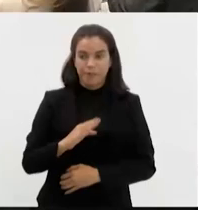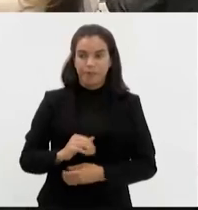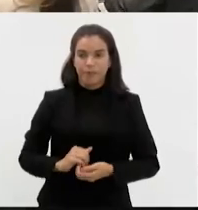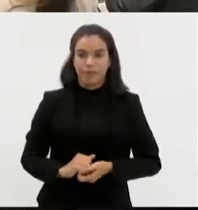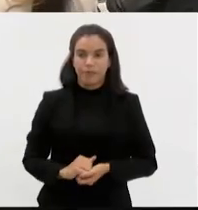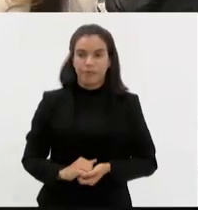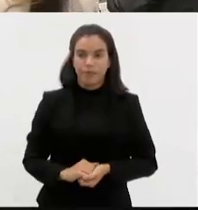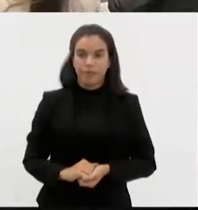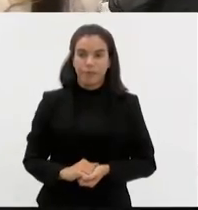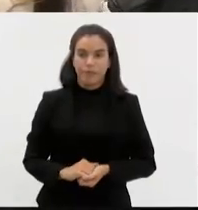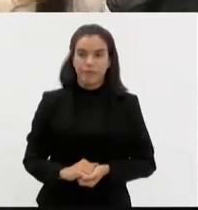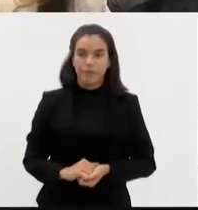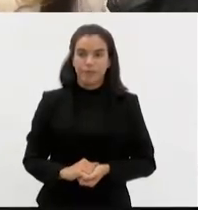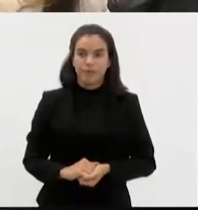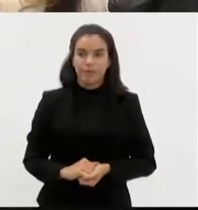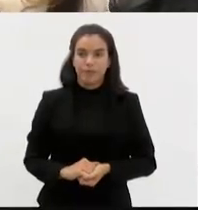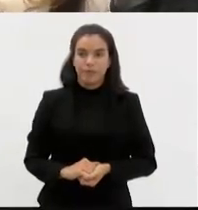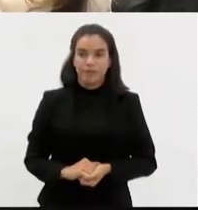Brasileiro